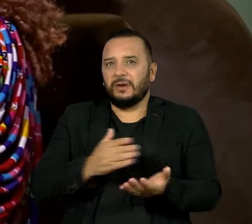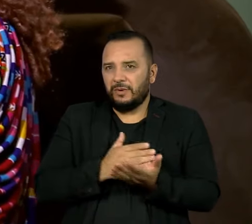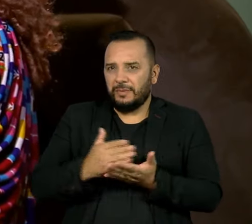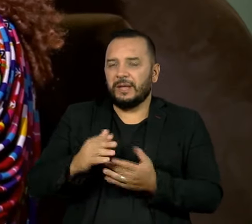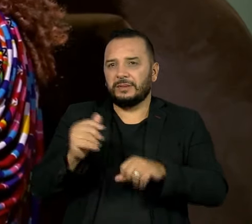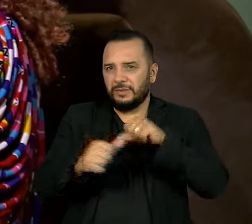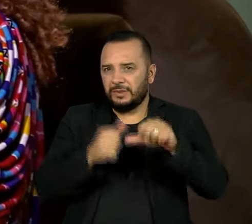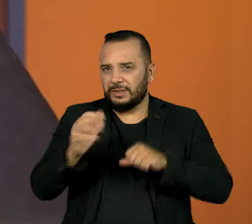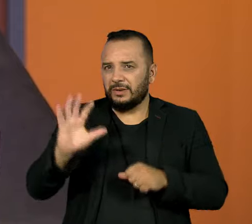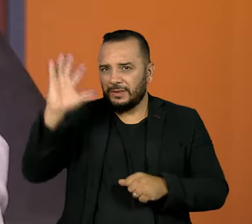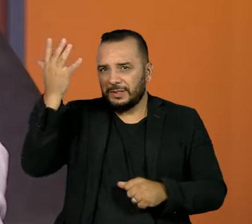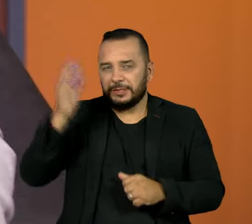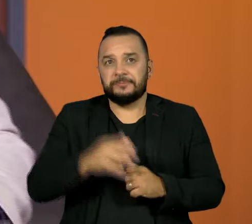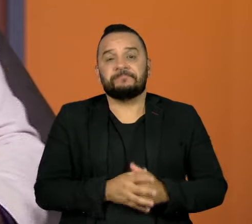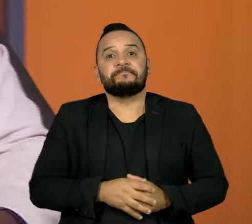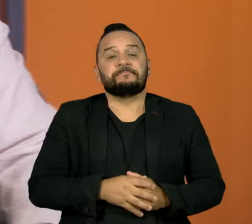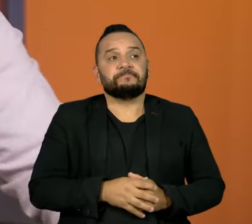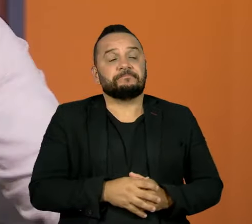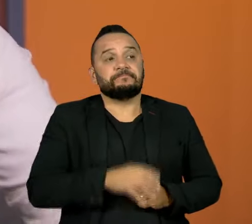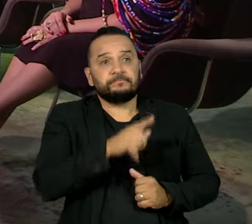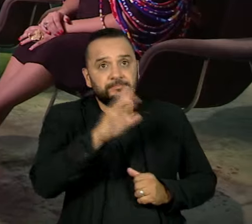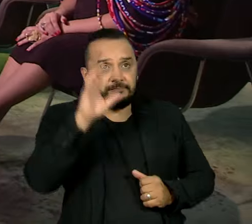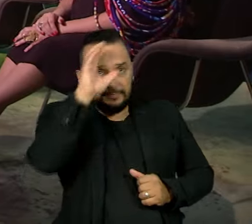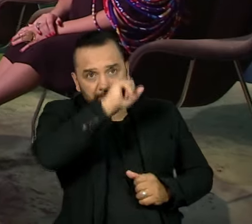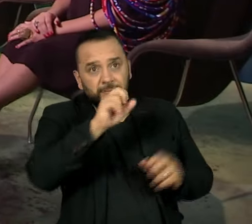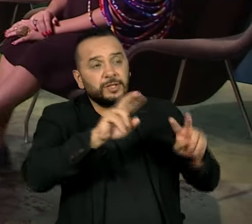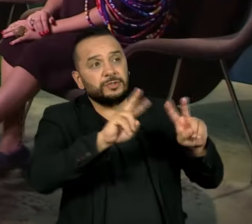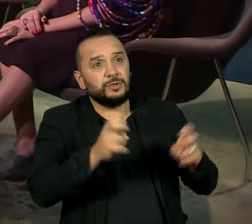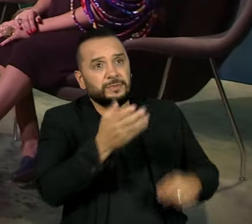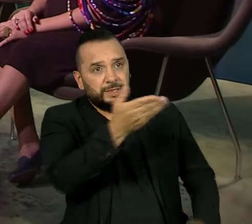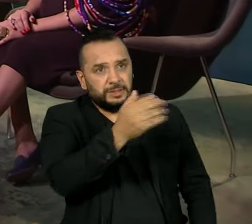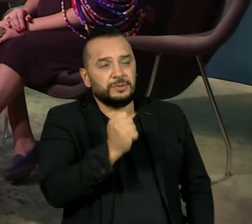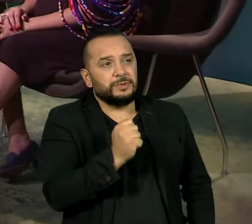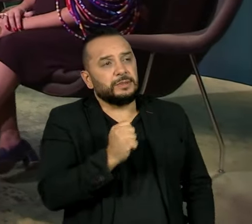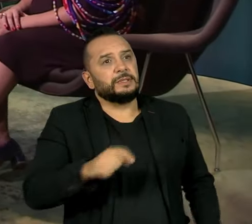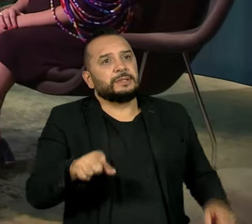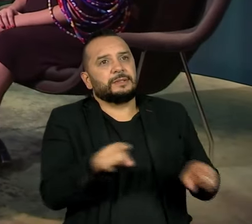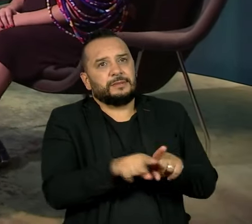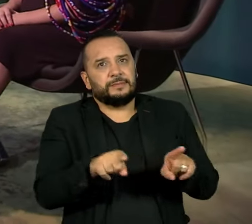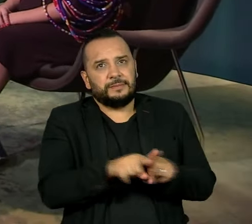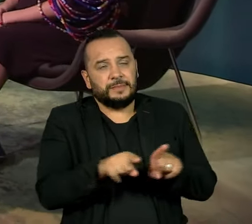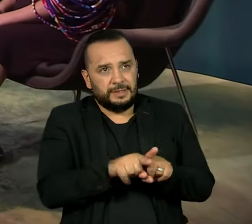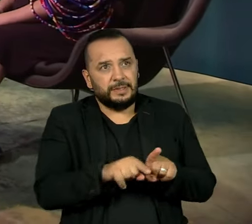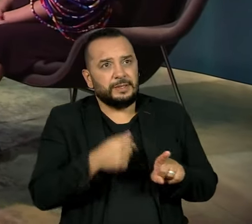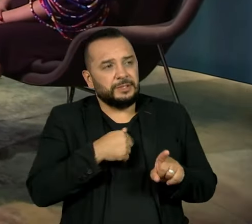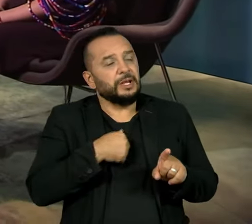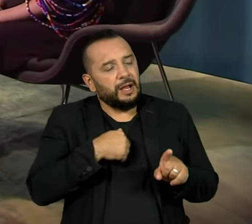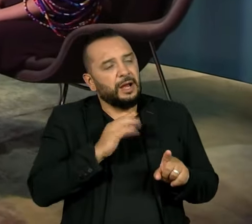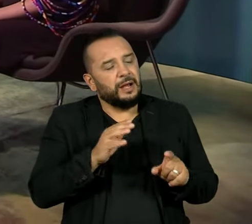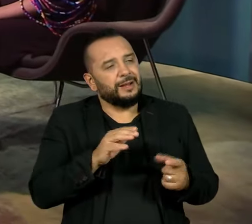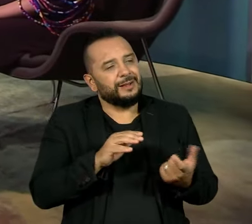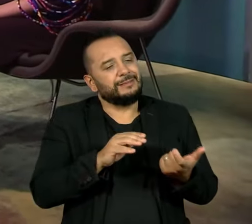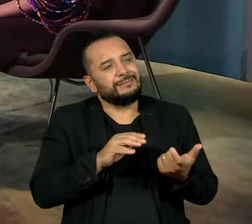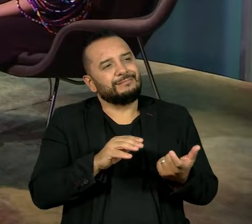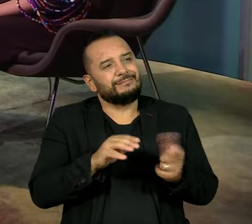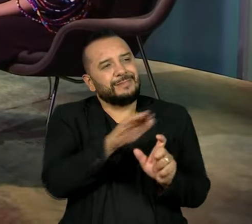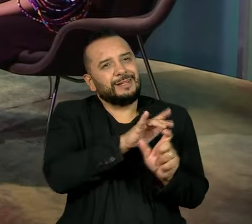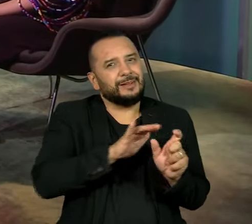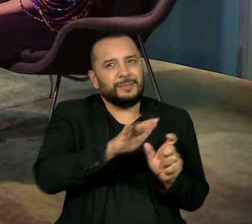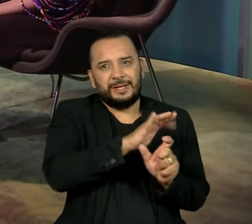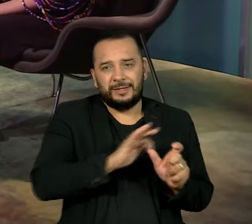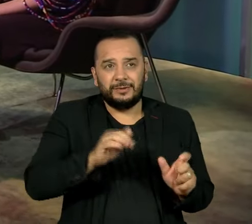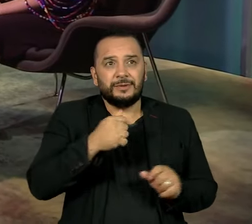acontecer. Aliás, até para aprender mais sobre isso e até para também fazer um letramento racial, eu queria indicar o